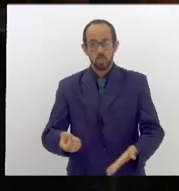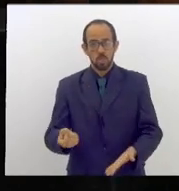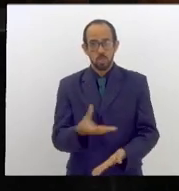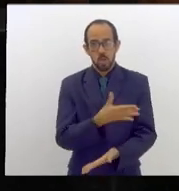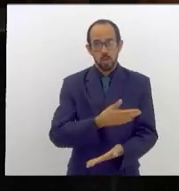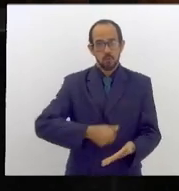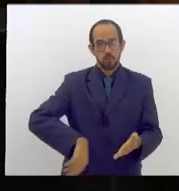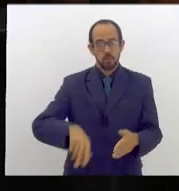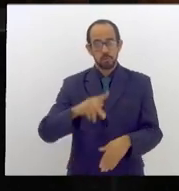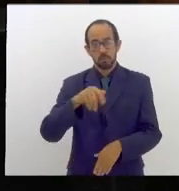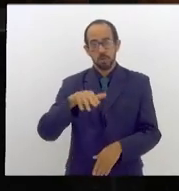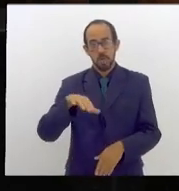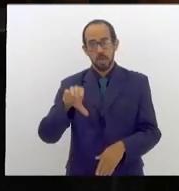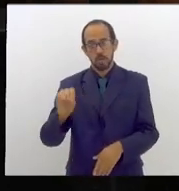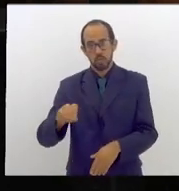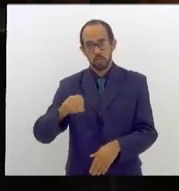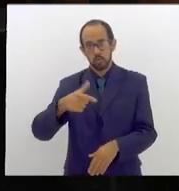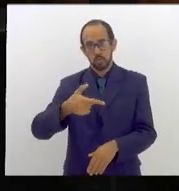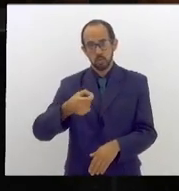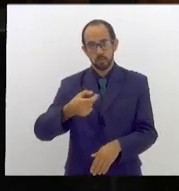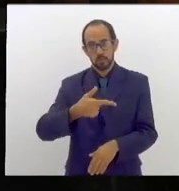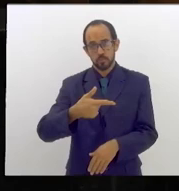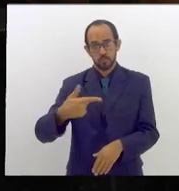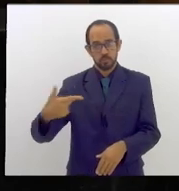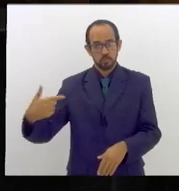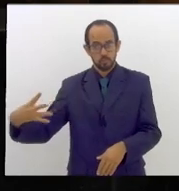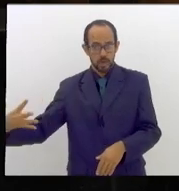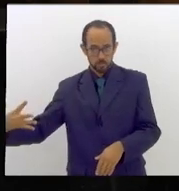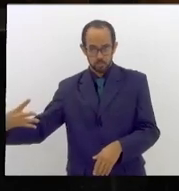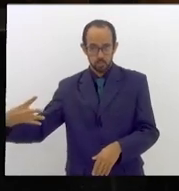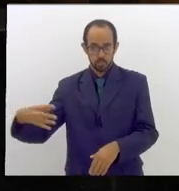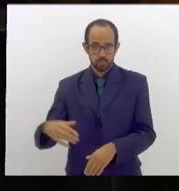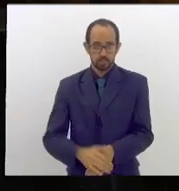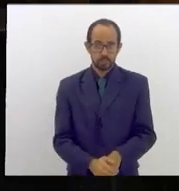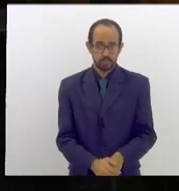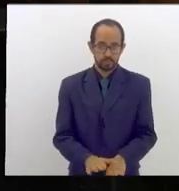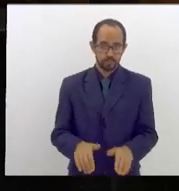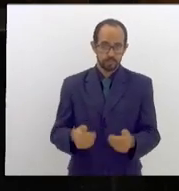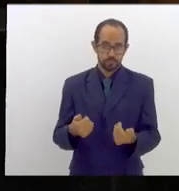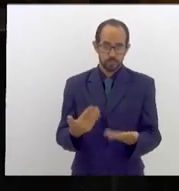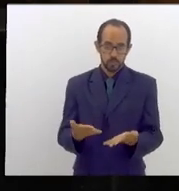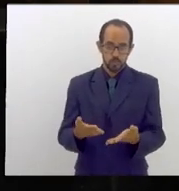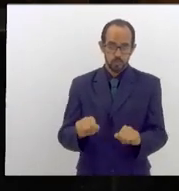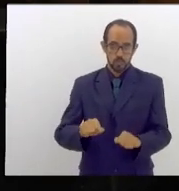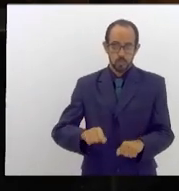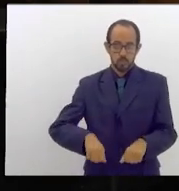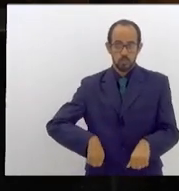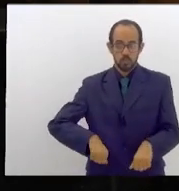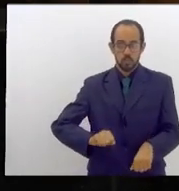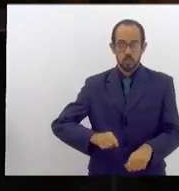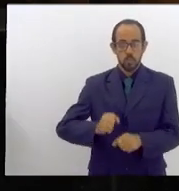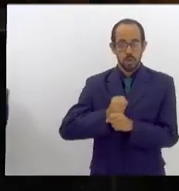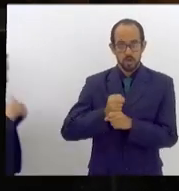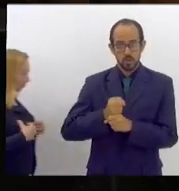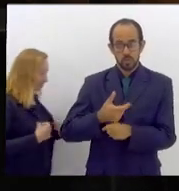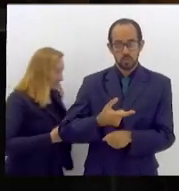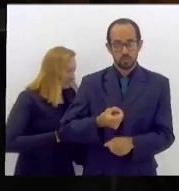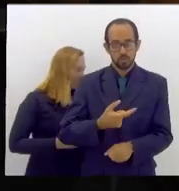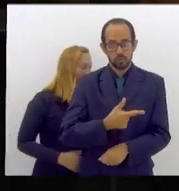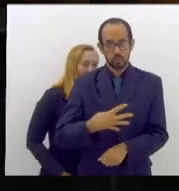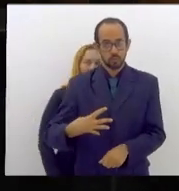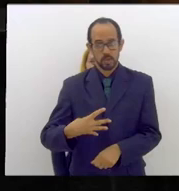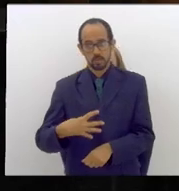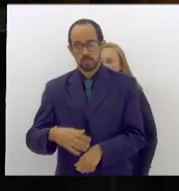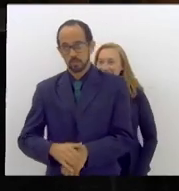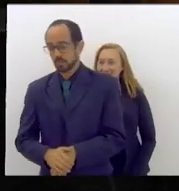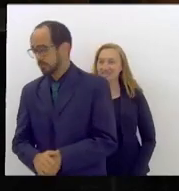plurianual em 2024 então a vigência seria em 24 não como fez